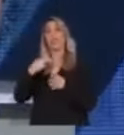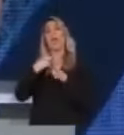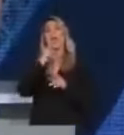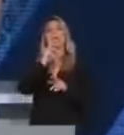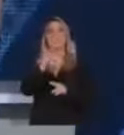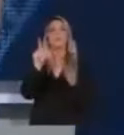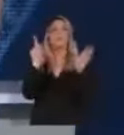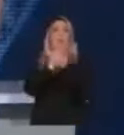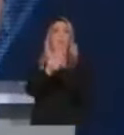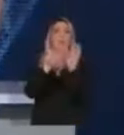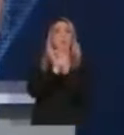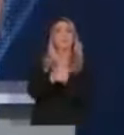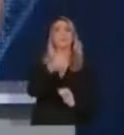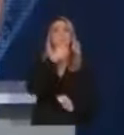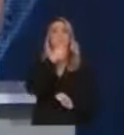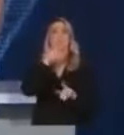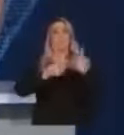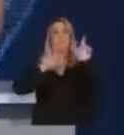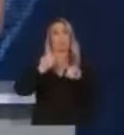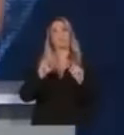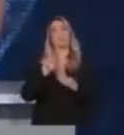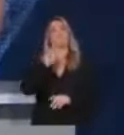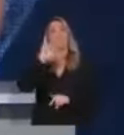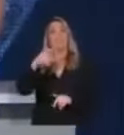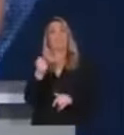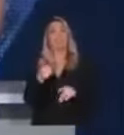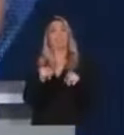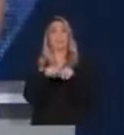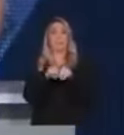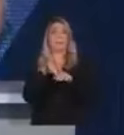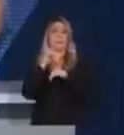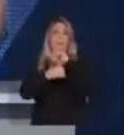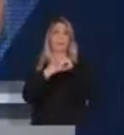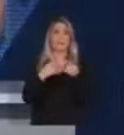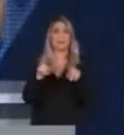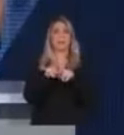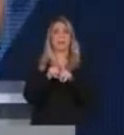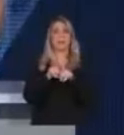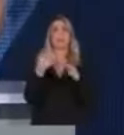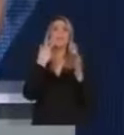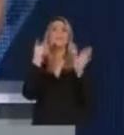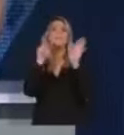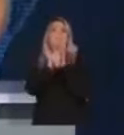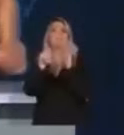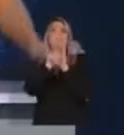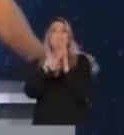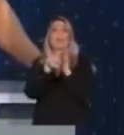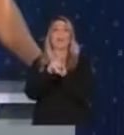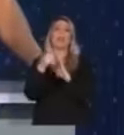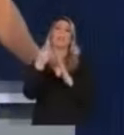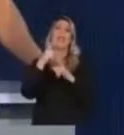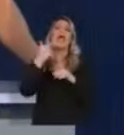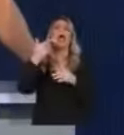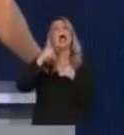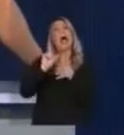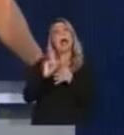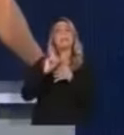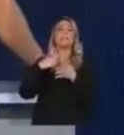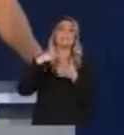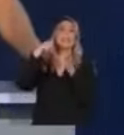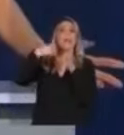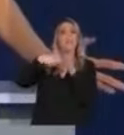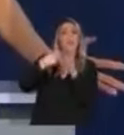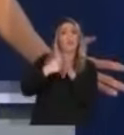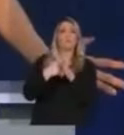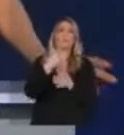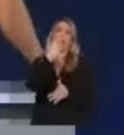perguntas de jornalistas da Rede TV revista Veja e Wall além de questões que foram previamente gravadas com moradores da cidade do Rio de